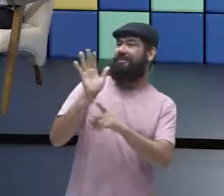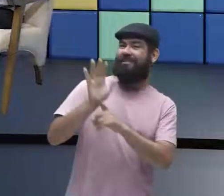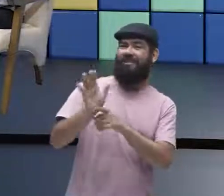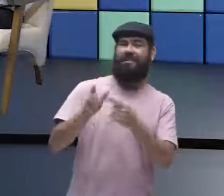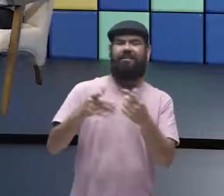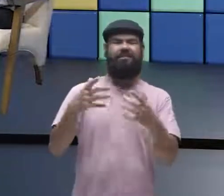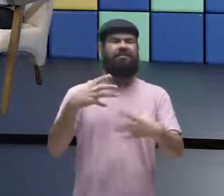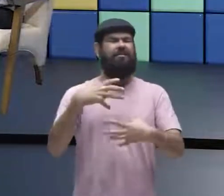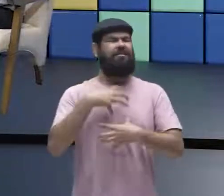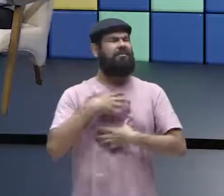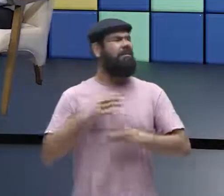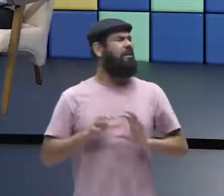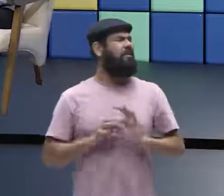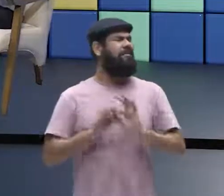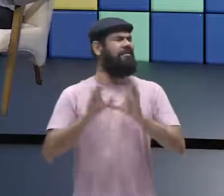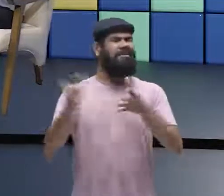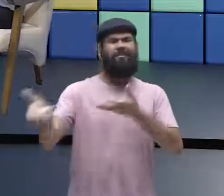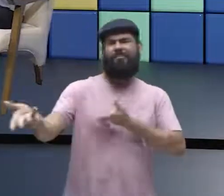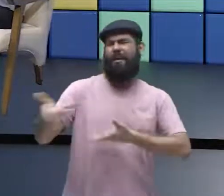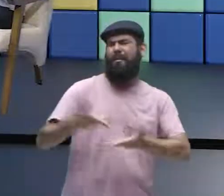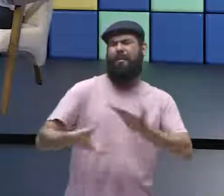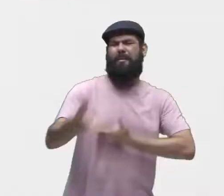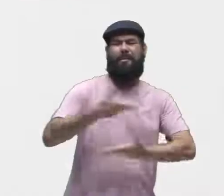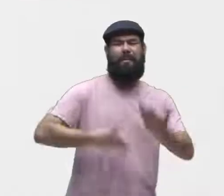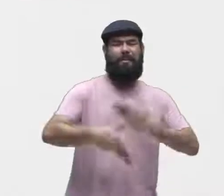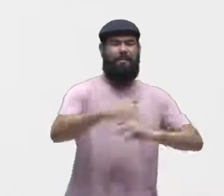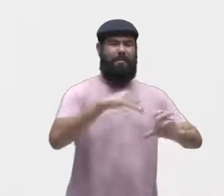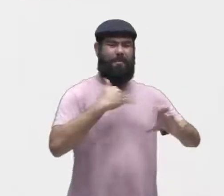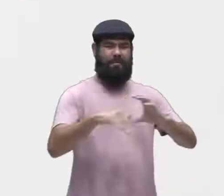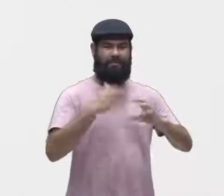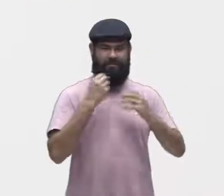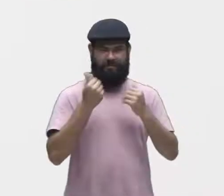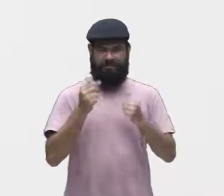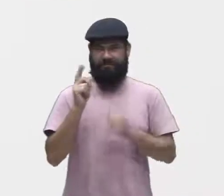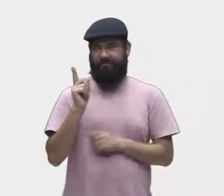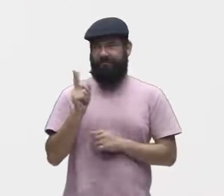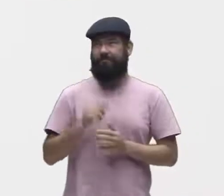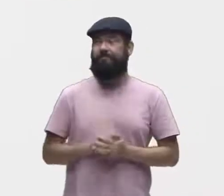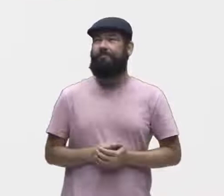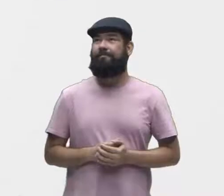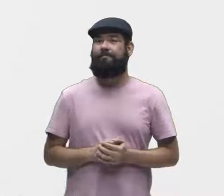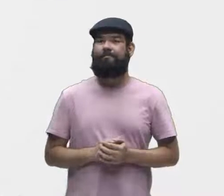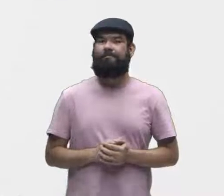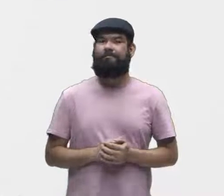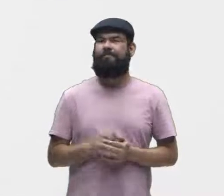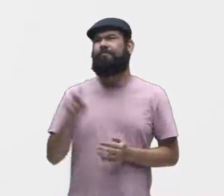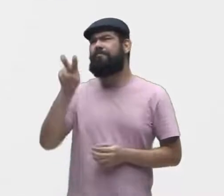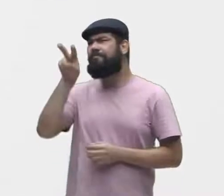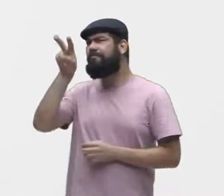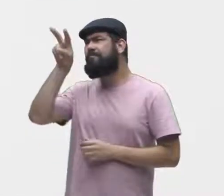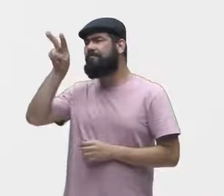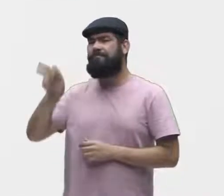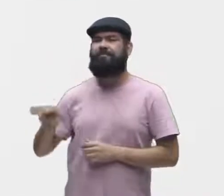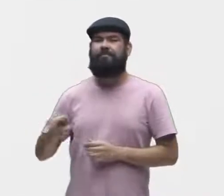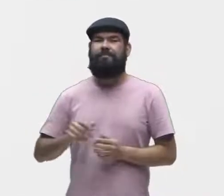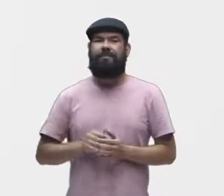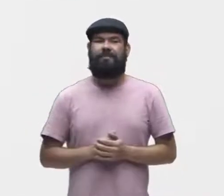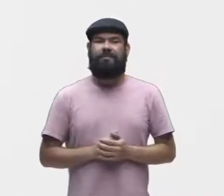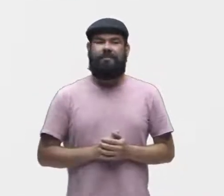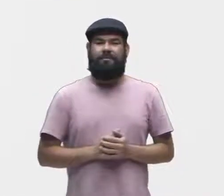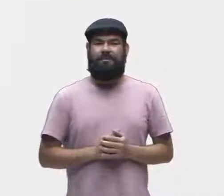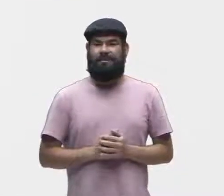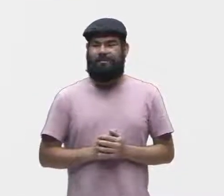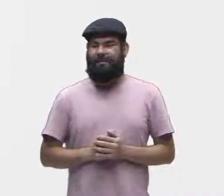à vontade para participar conosco, tá bom? Então vamos lá. Então vamos lá. As nossas emoções, elas fazem parte da